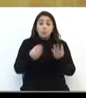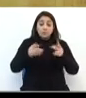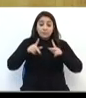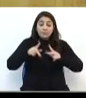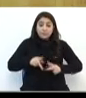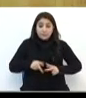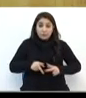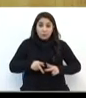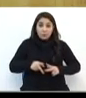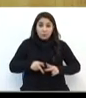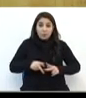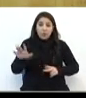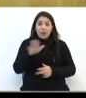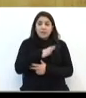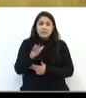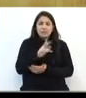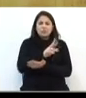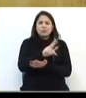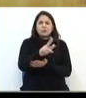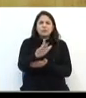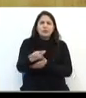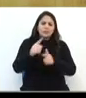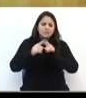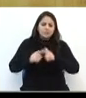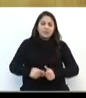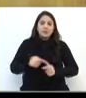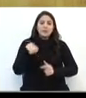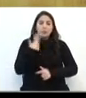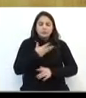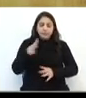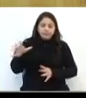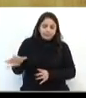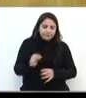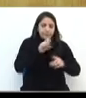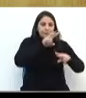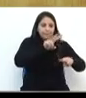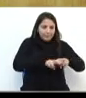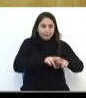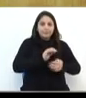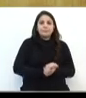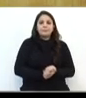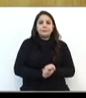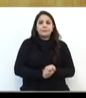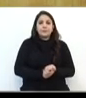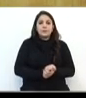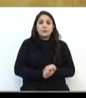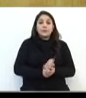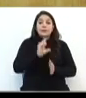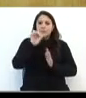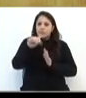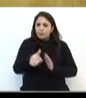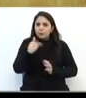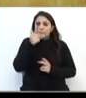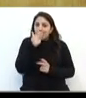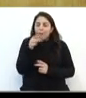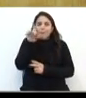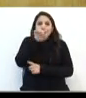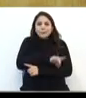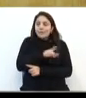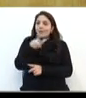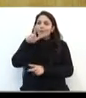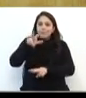indivíduos presos o são por diversas vezes. Então nós os prendemos, tornamos a prender muitas vezes no mesmo dia,